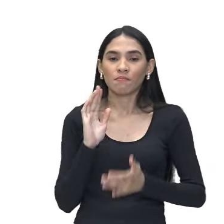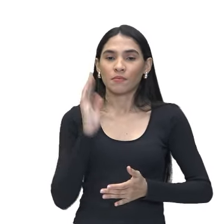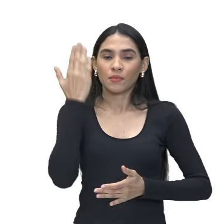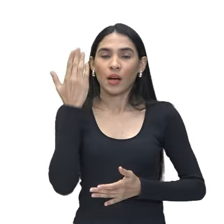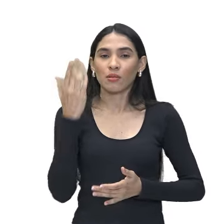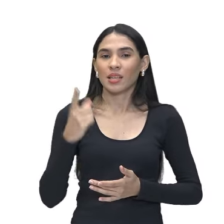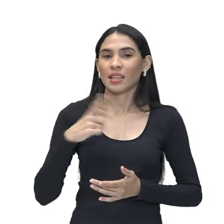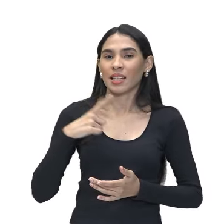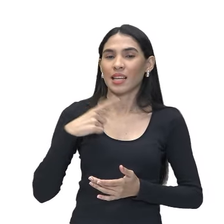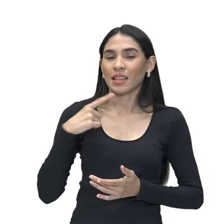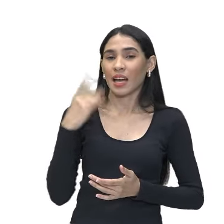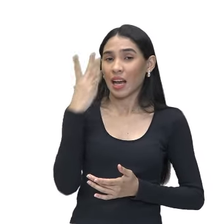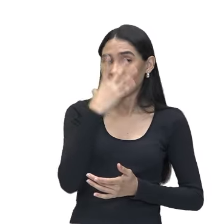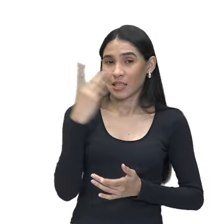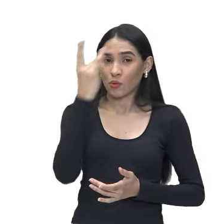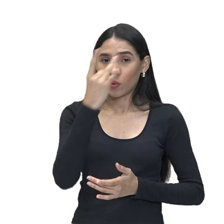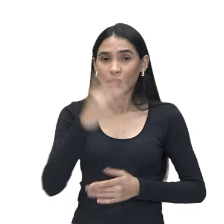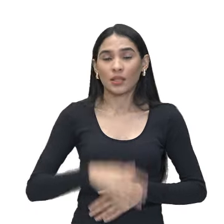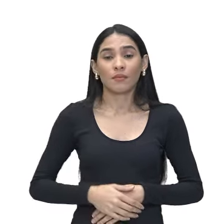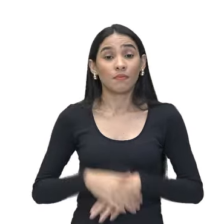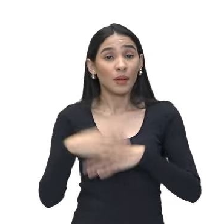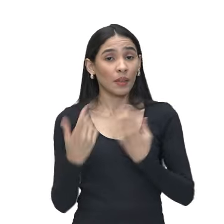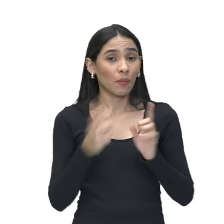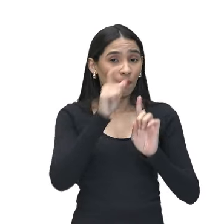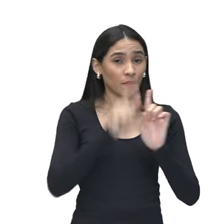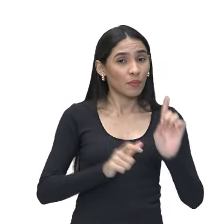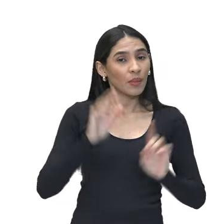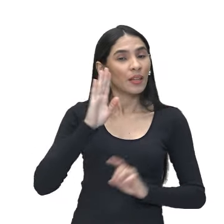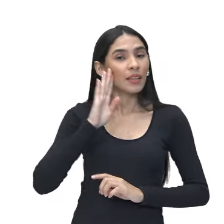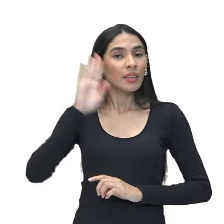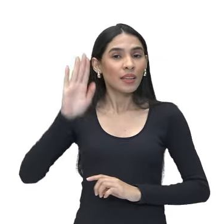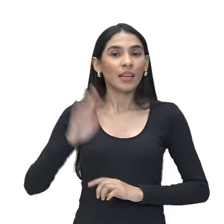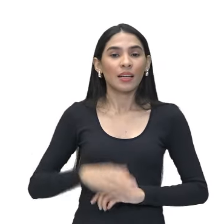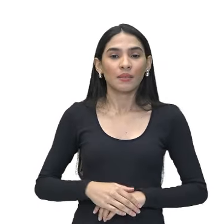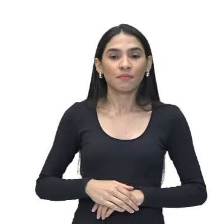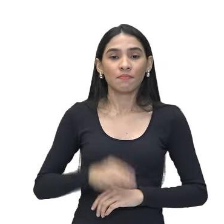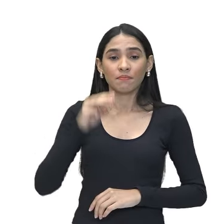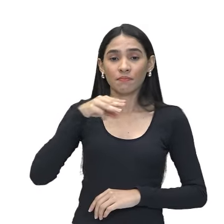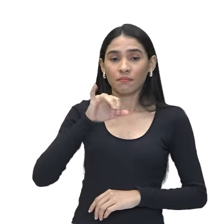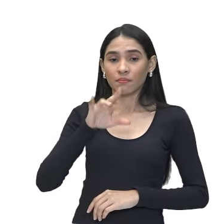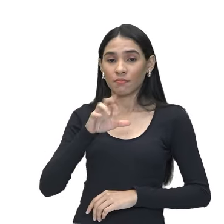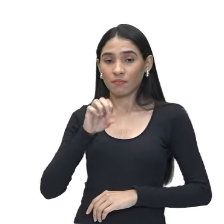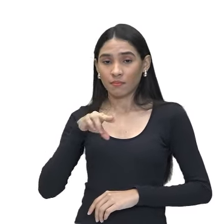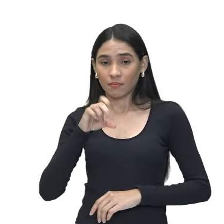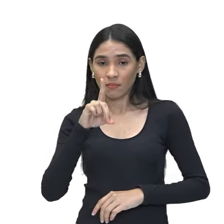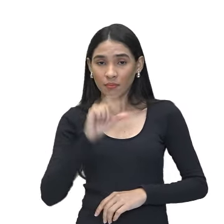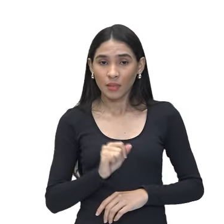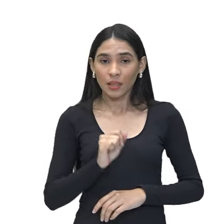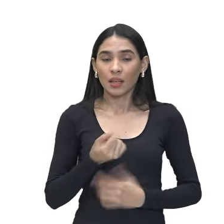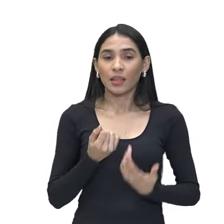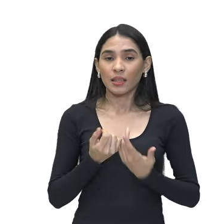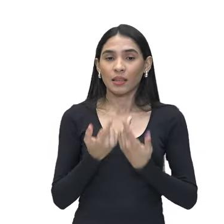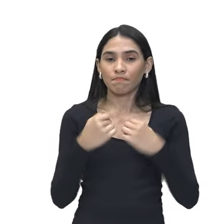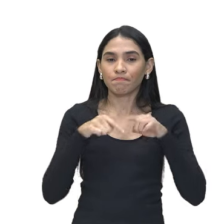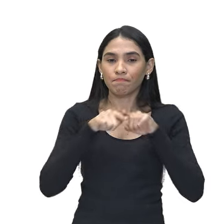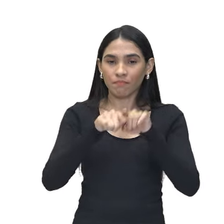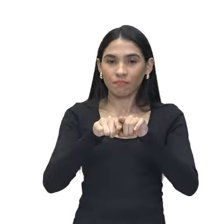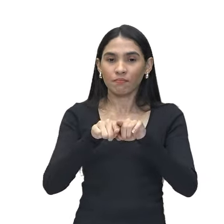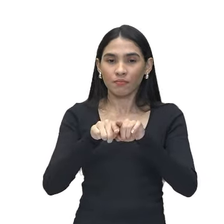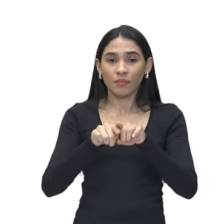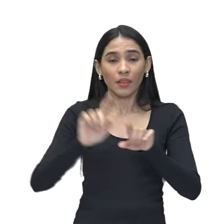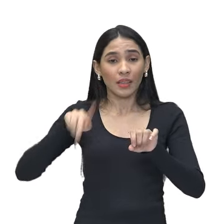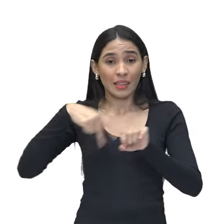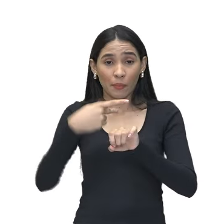para conquistá-la. O personagem tem como rival Miranda, com quem se alia